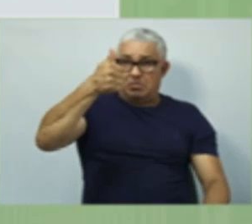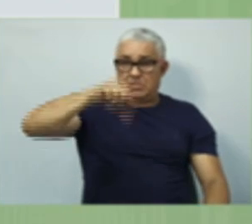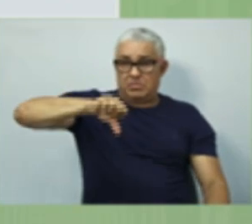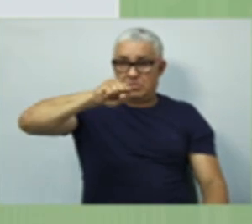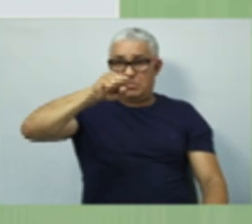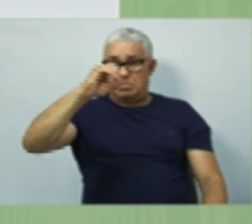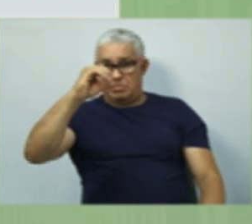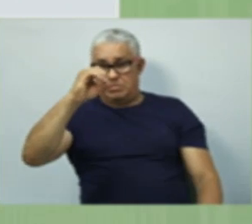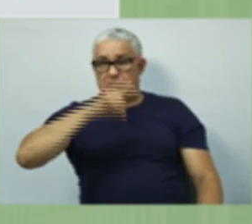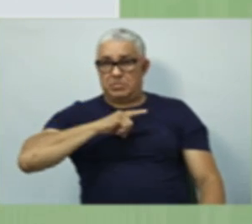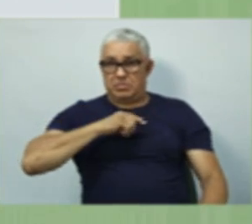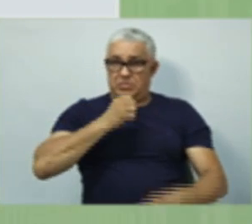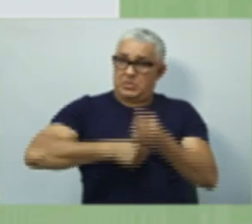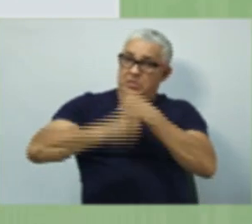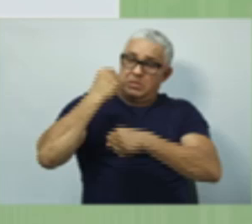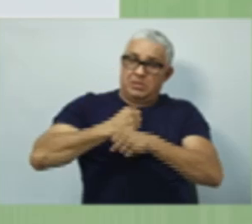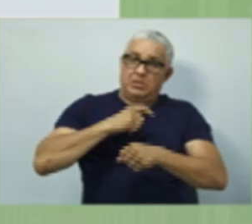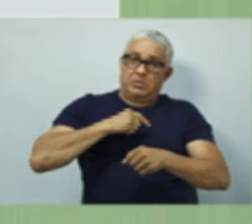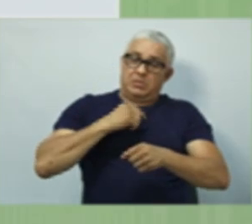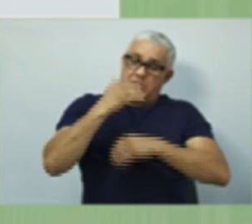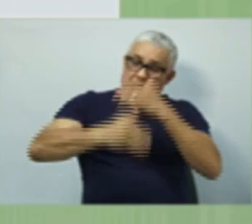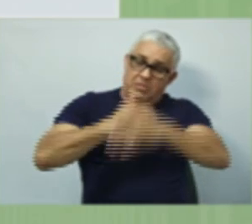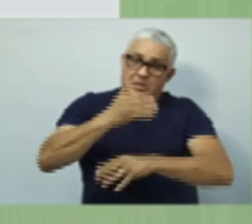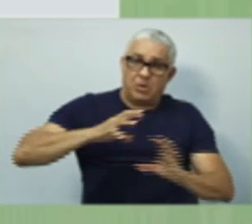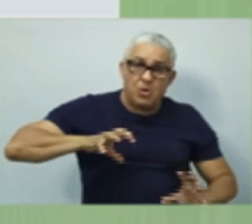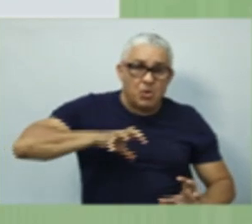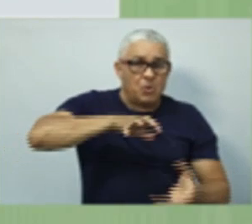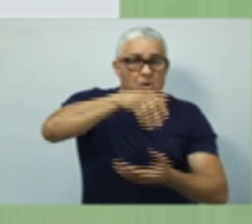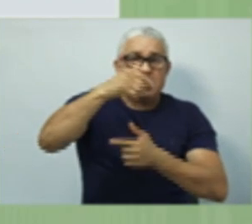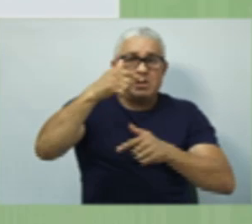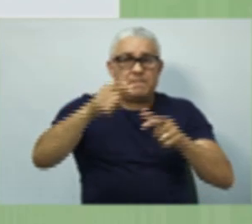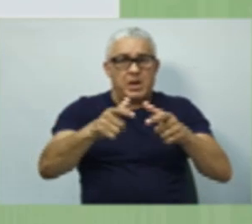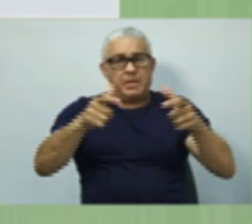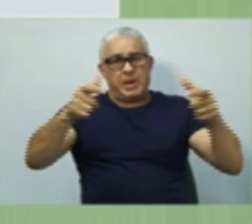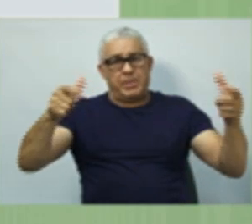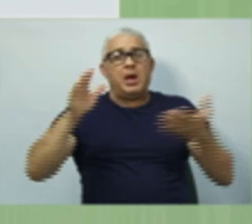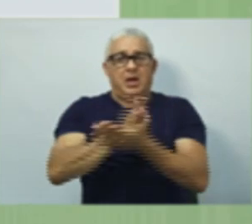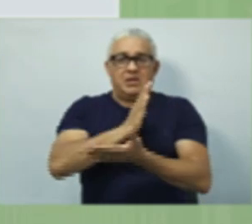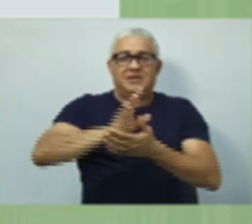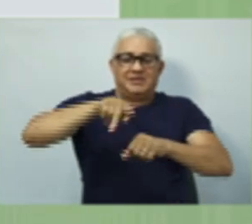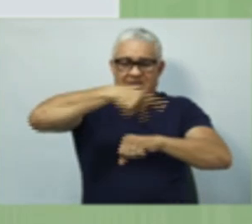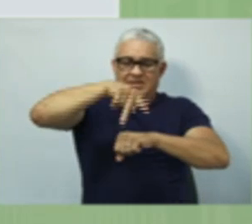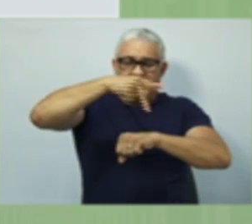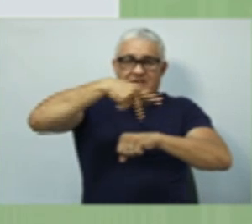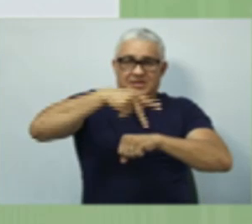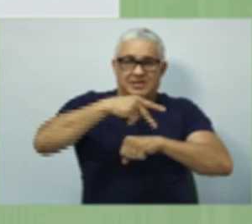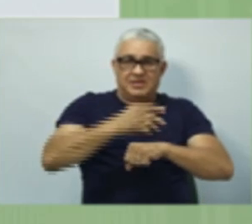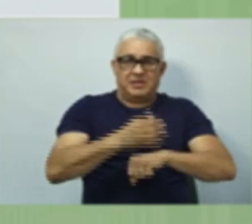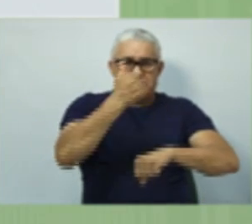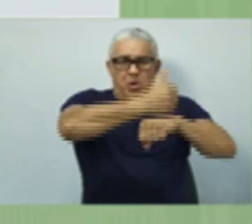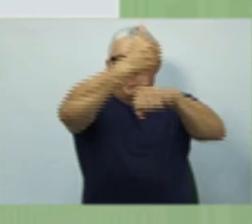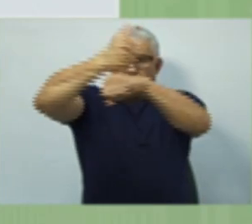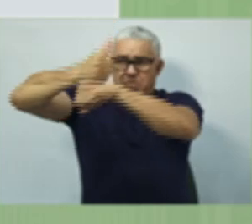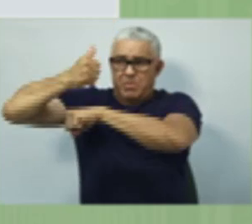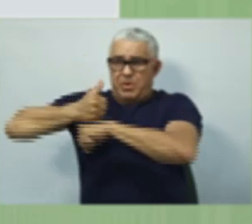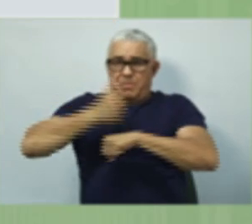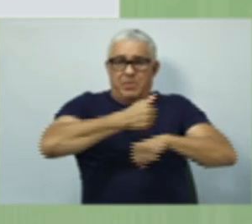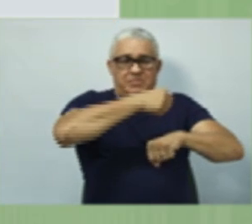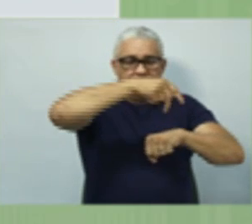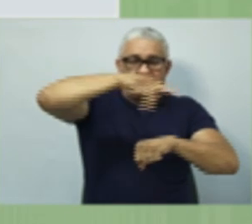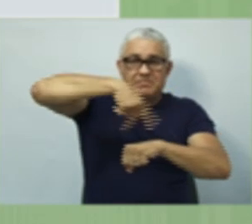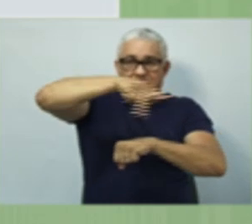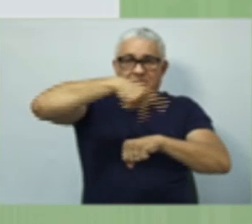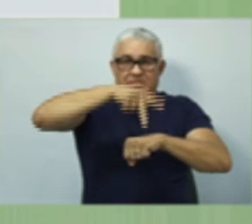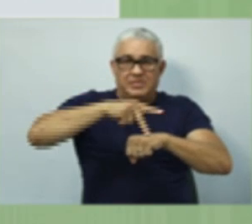aí começa a ter um desenvolvimento mundial e algumas nações se despontam como nações industrializadas e